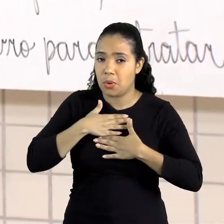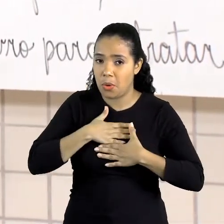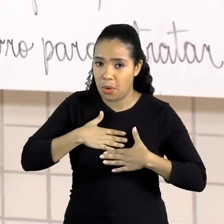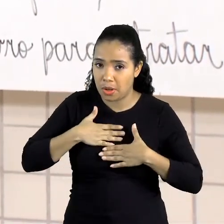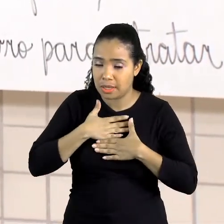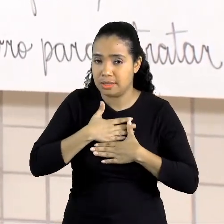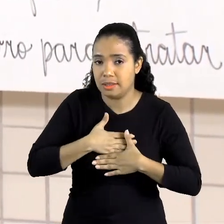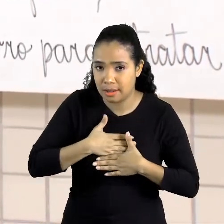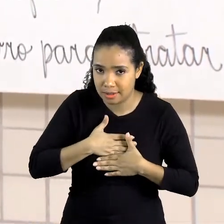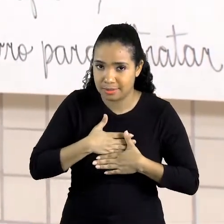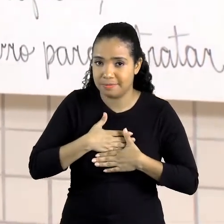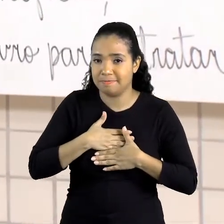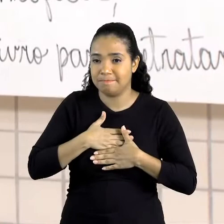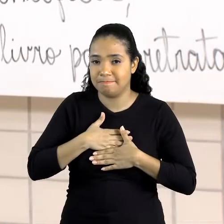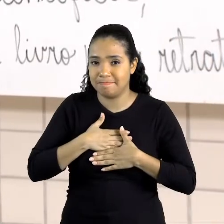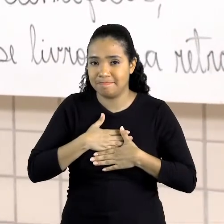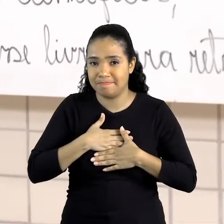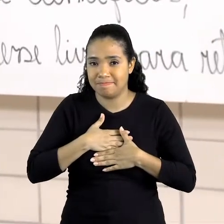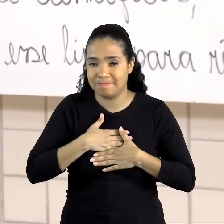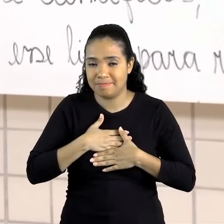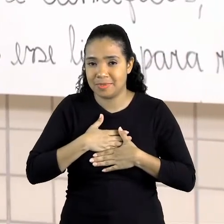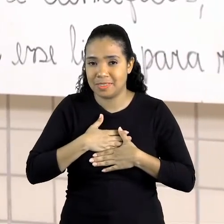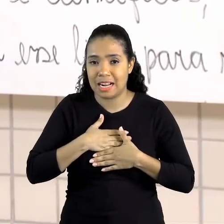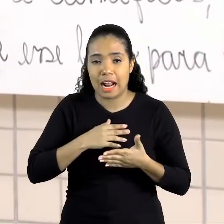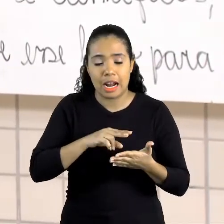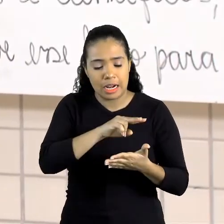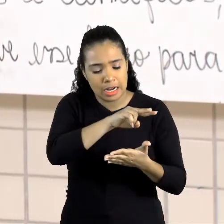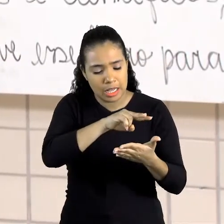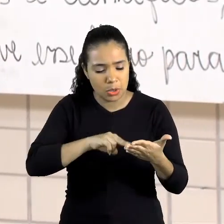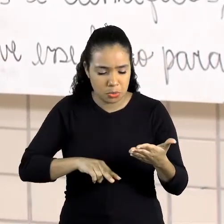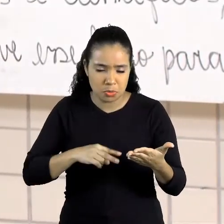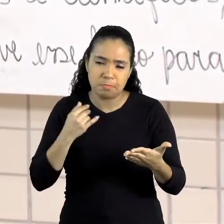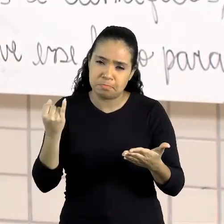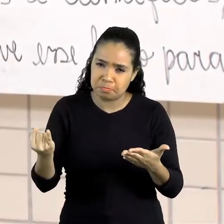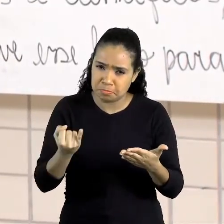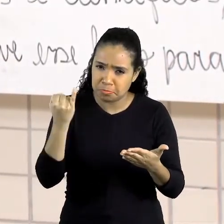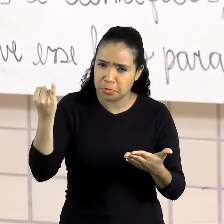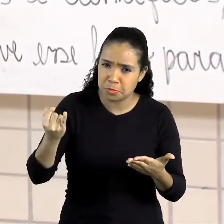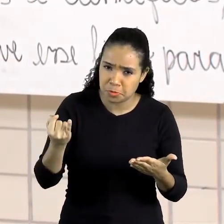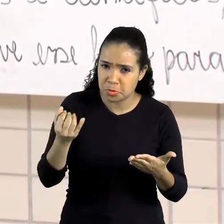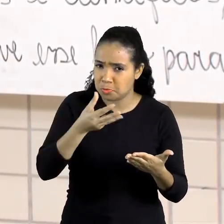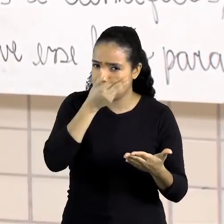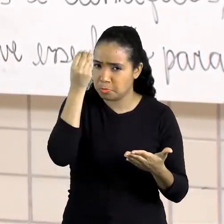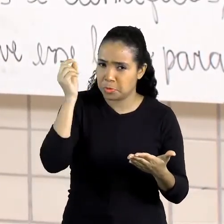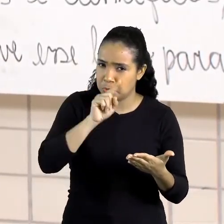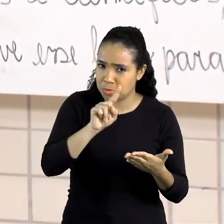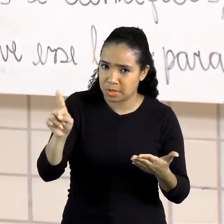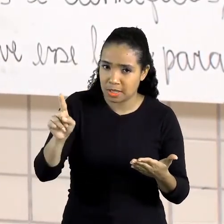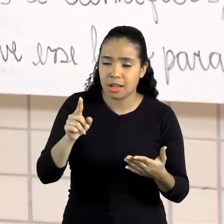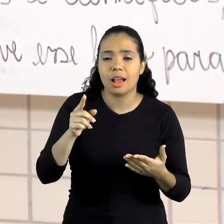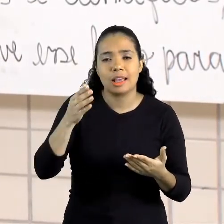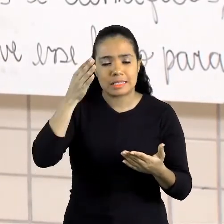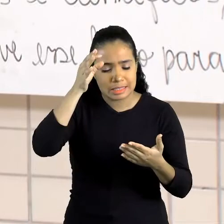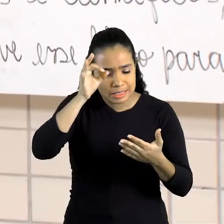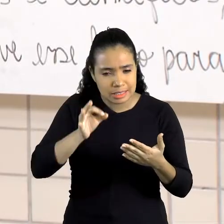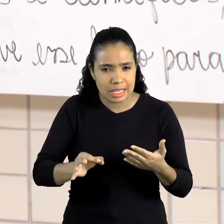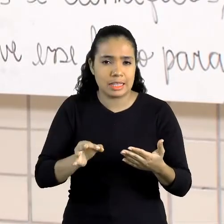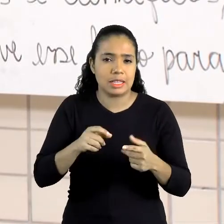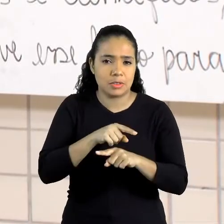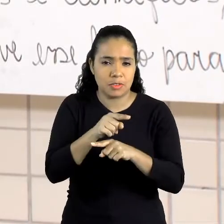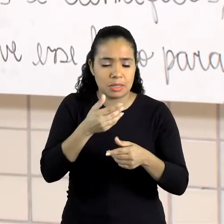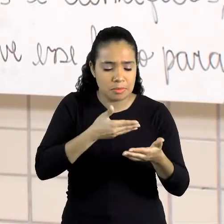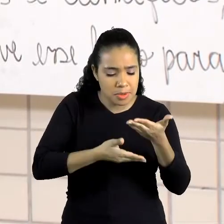gostado. Não deixem de fazer essa leitura. Tenho certeza que vocês irão se envolver. É uma